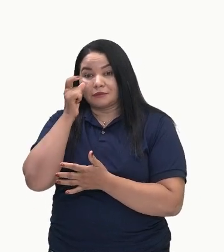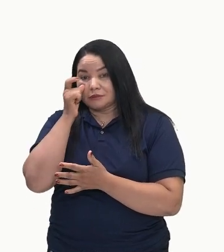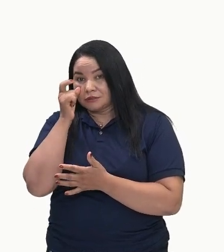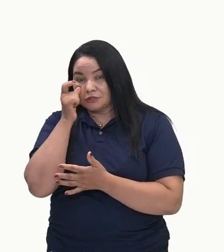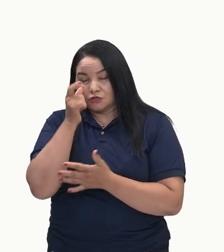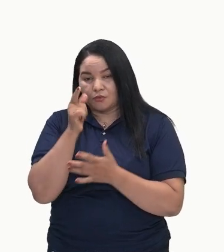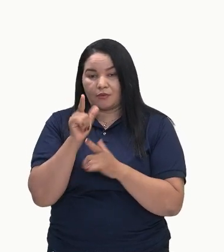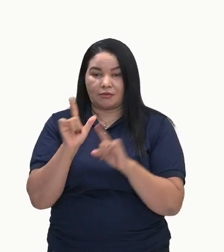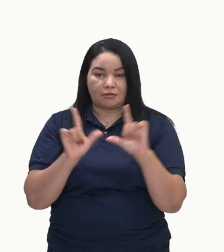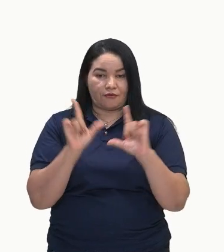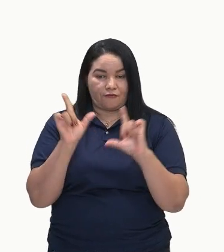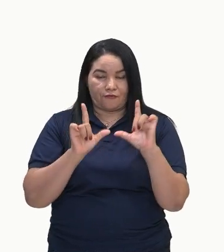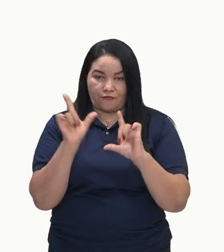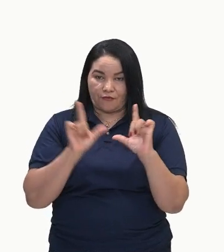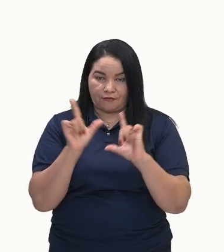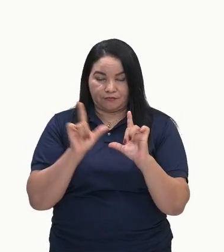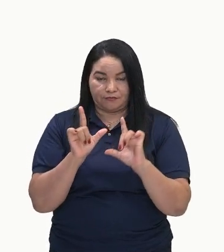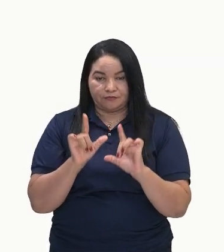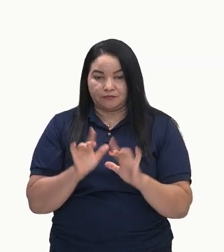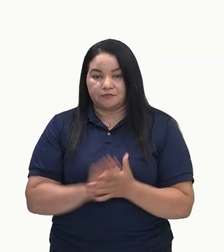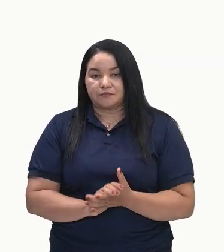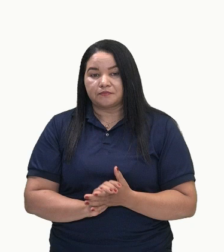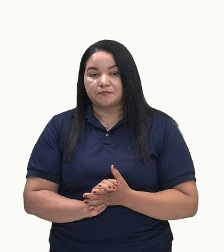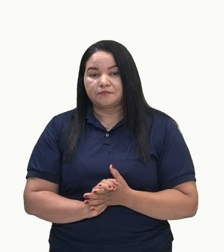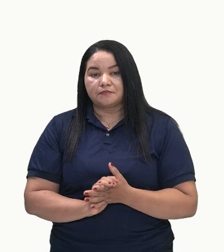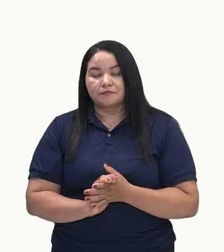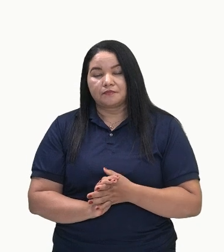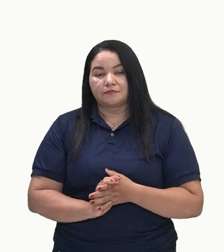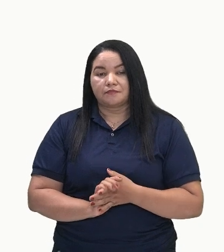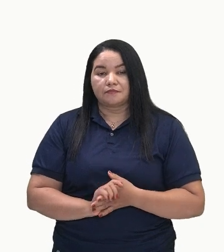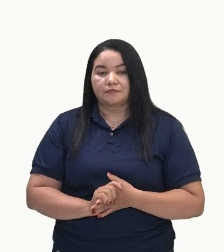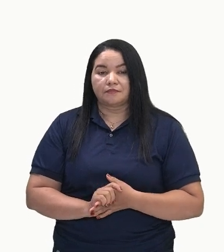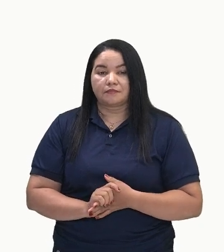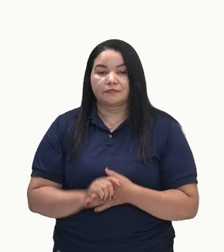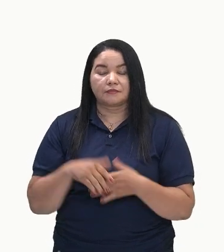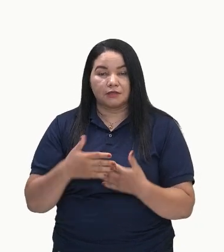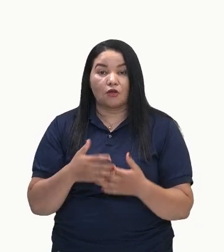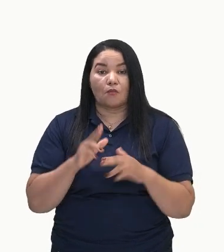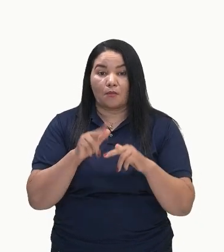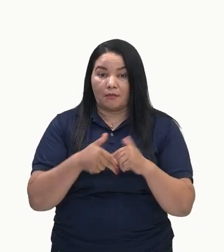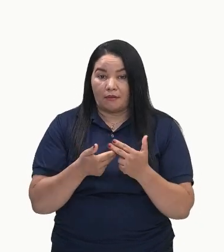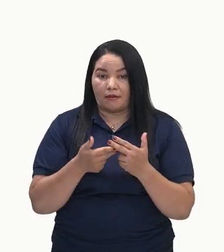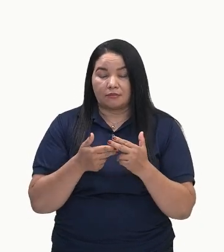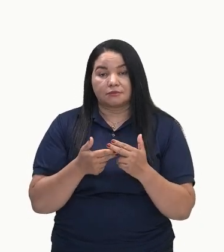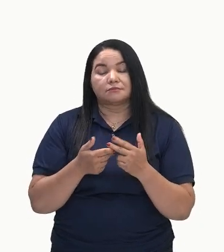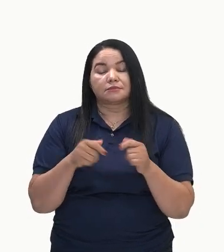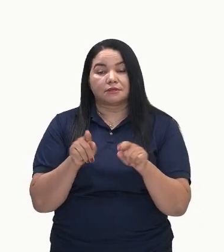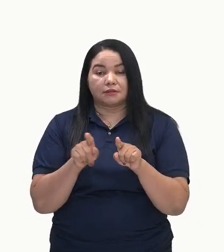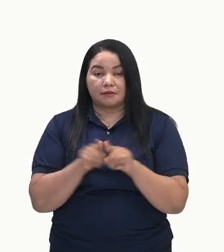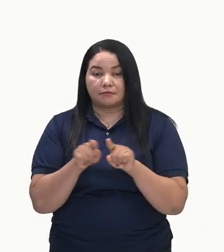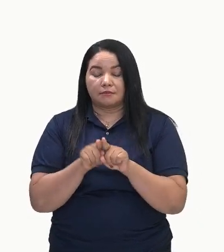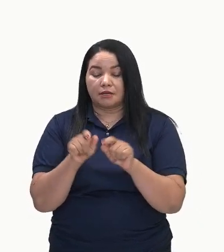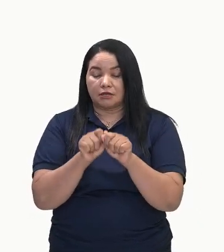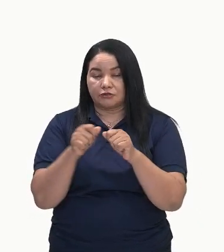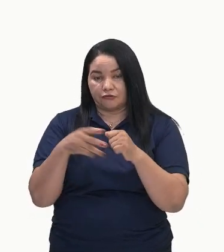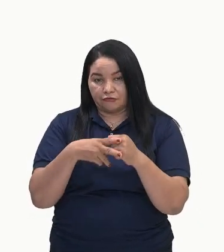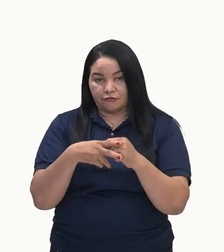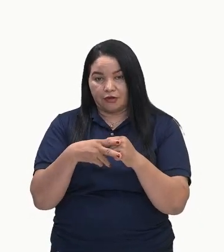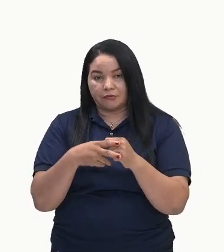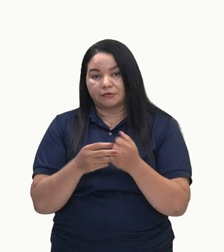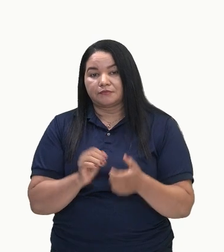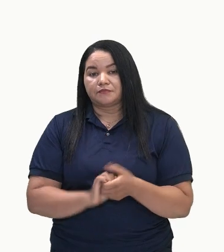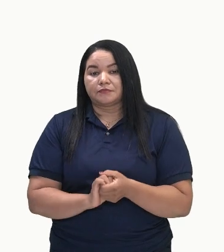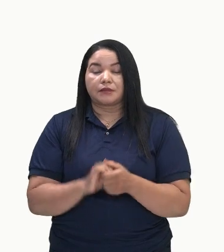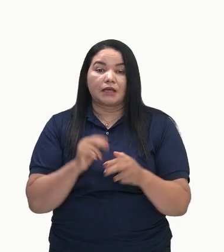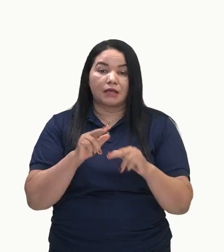Ele viu TV. Ok? Agora, vamos ver causa e efeito. Os advérbios também podem fazer isso. Causa